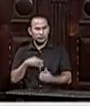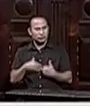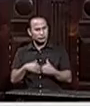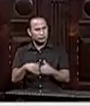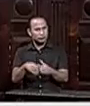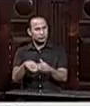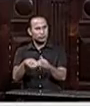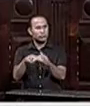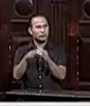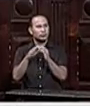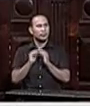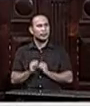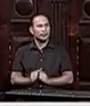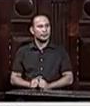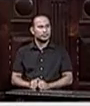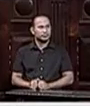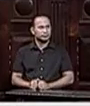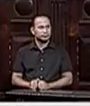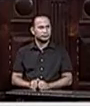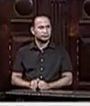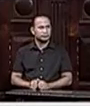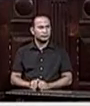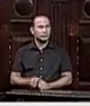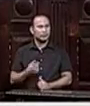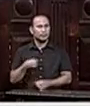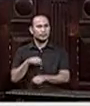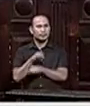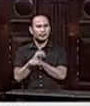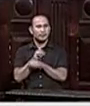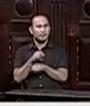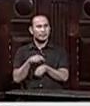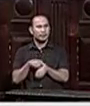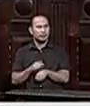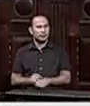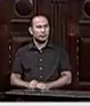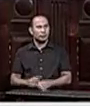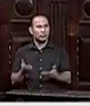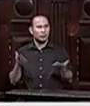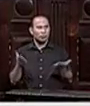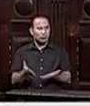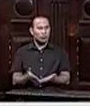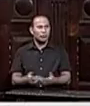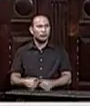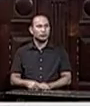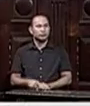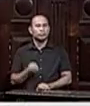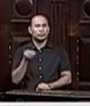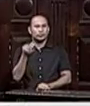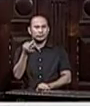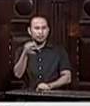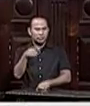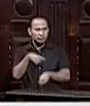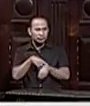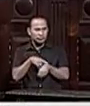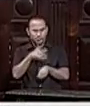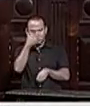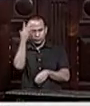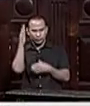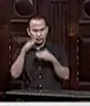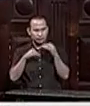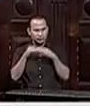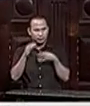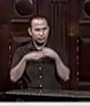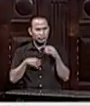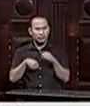à sua contribuição previdenciária. Então, há um intervalo de tempo que hoje perturba a contagem de tempo desses profissionais